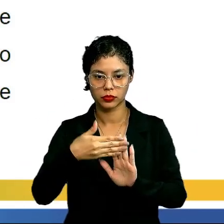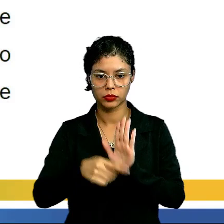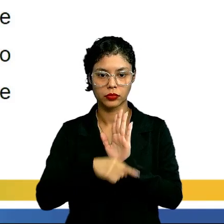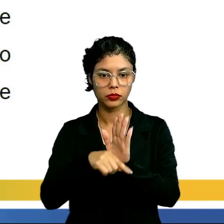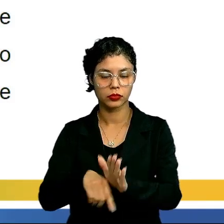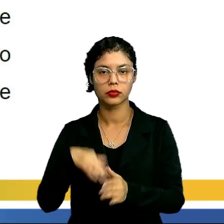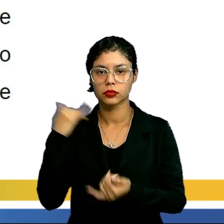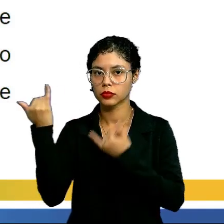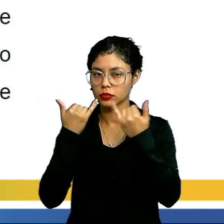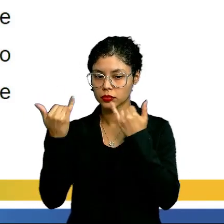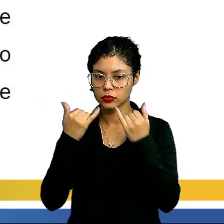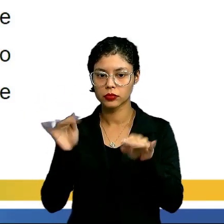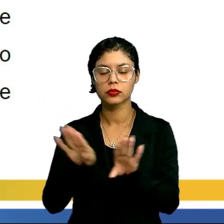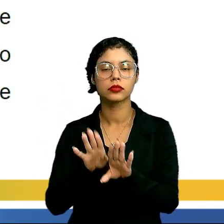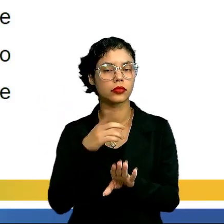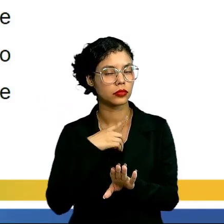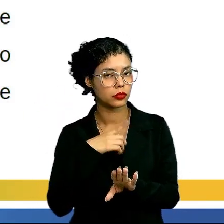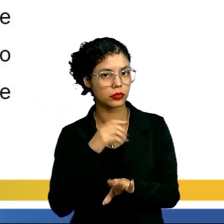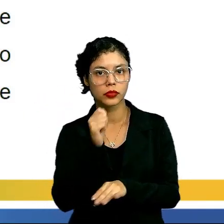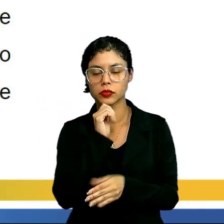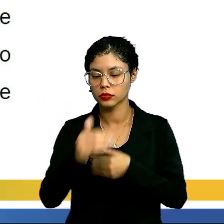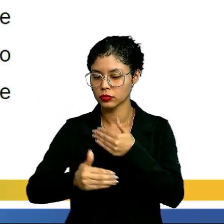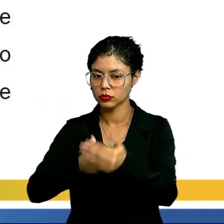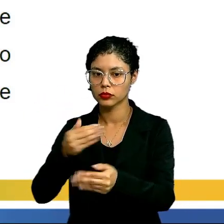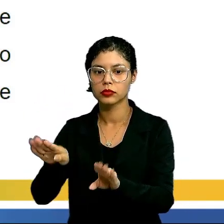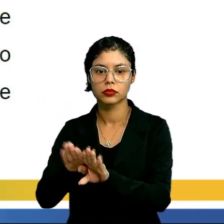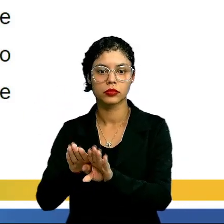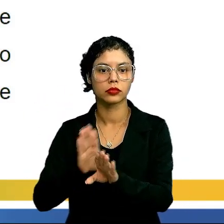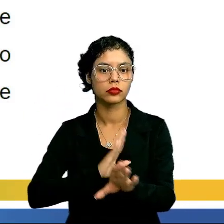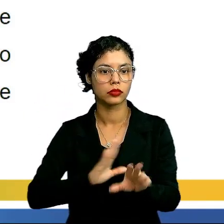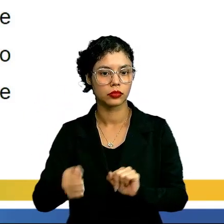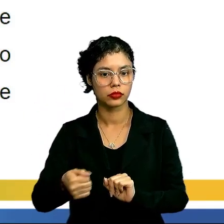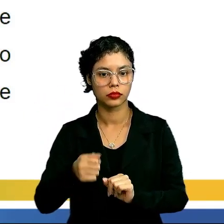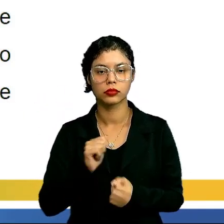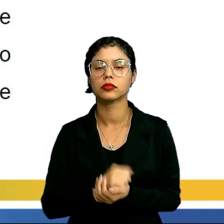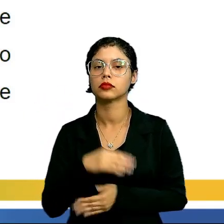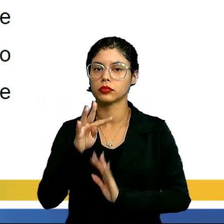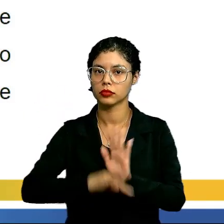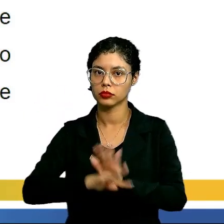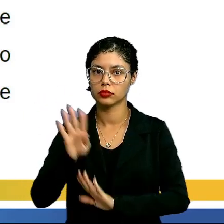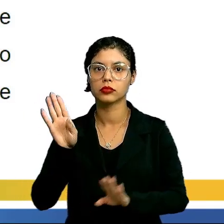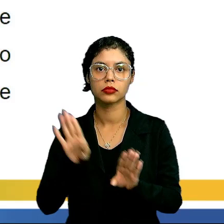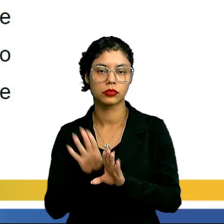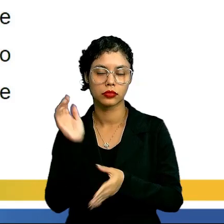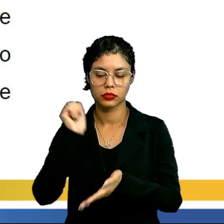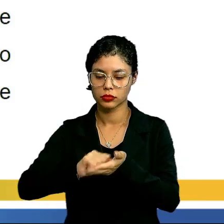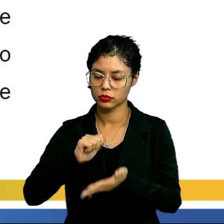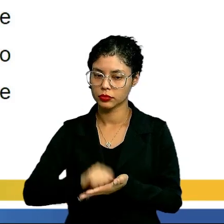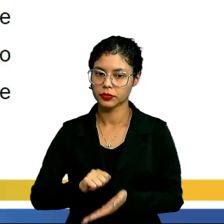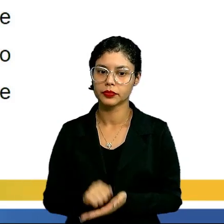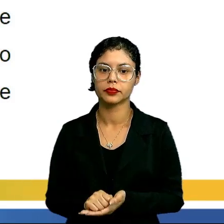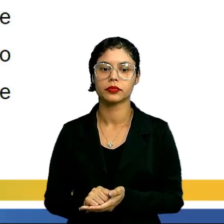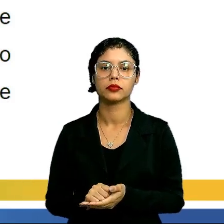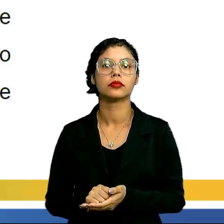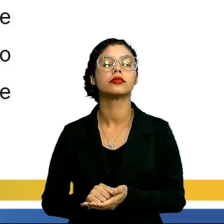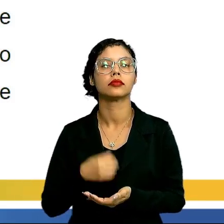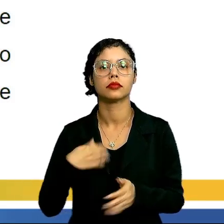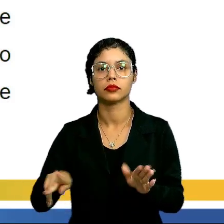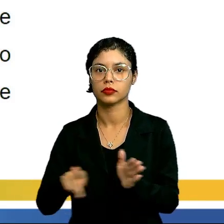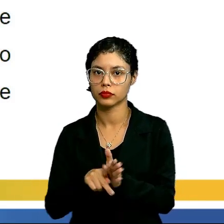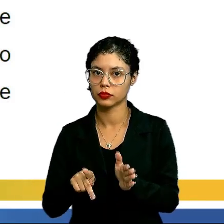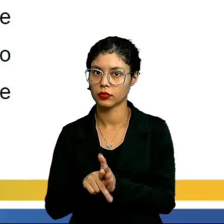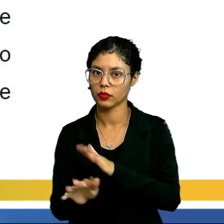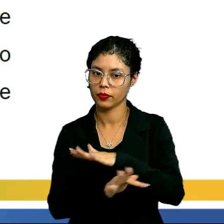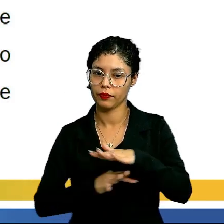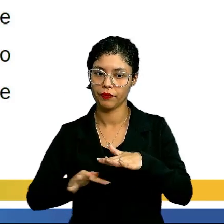além de informações que você tenha adquirido ao longo de sua formação. Seu texto deverá ser escrito na norma padrão da língua